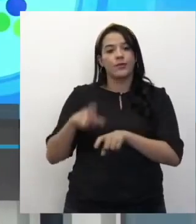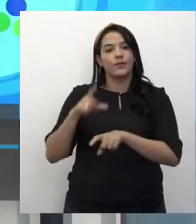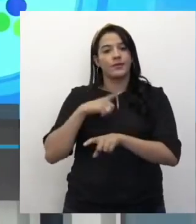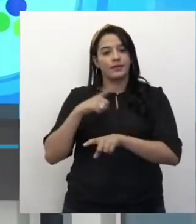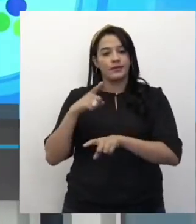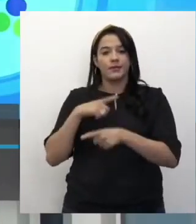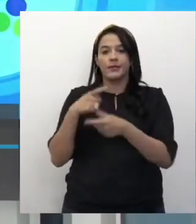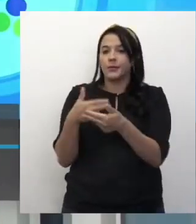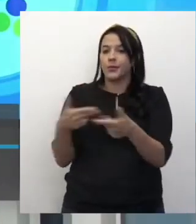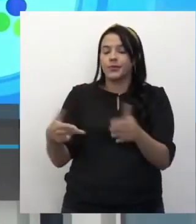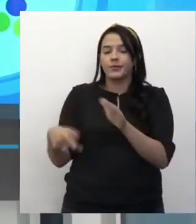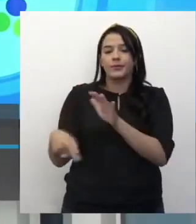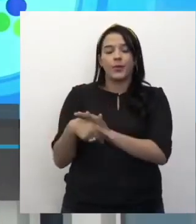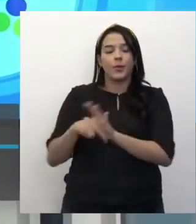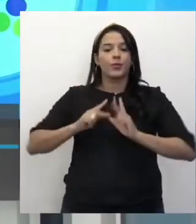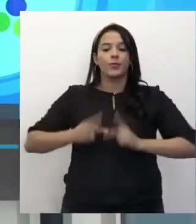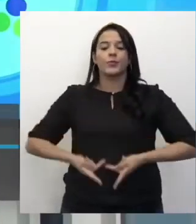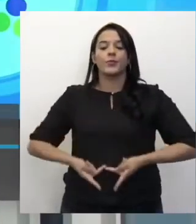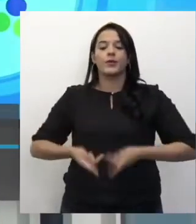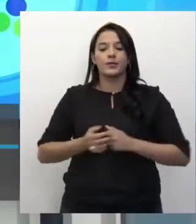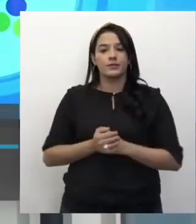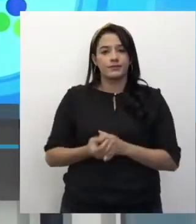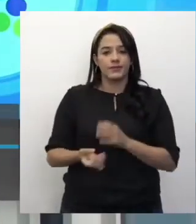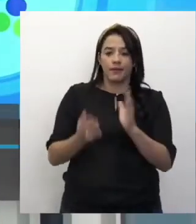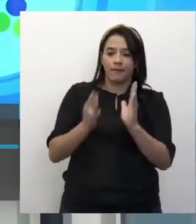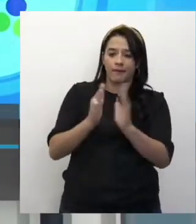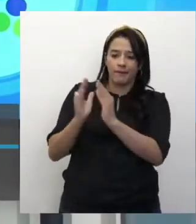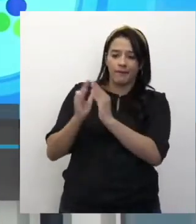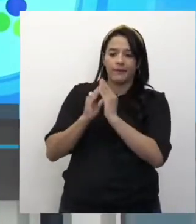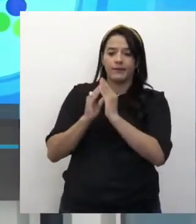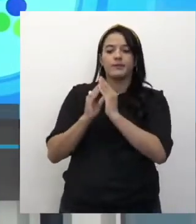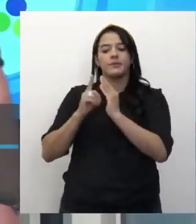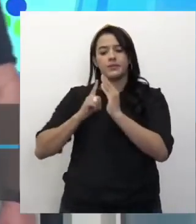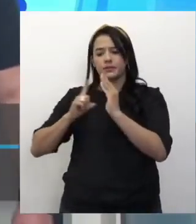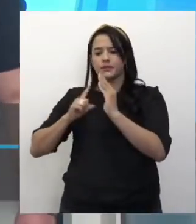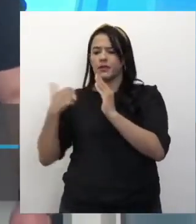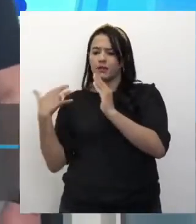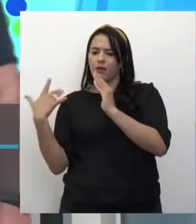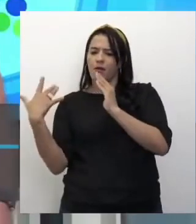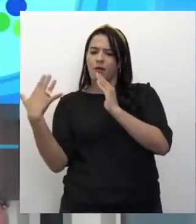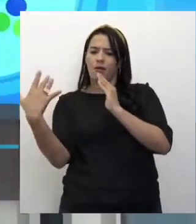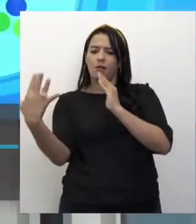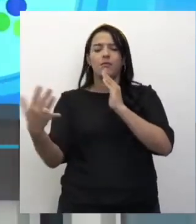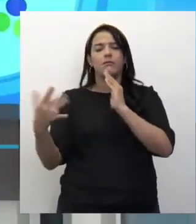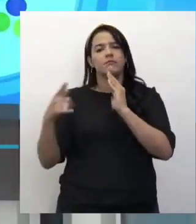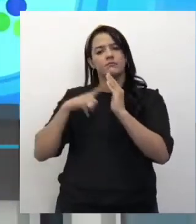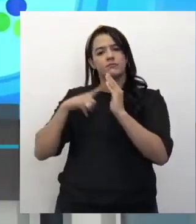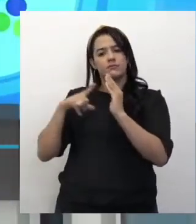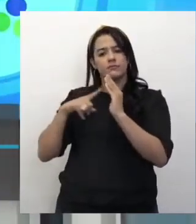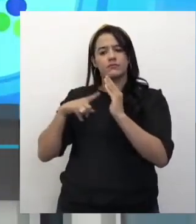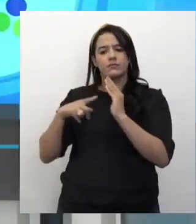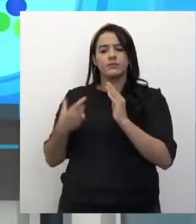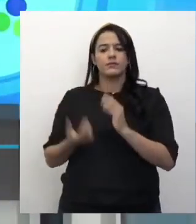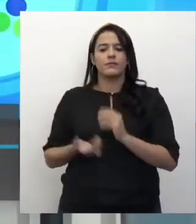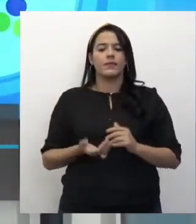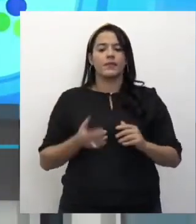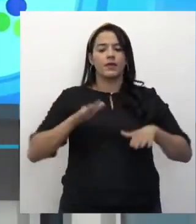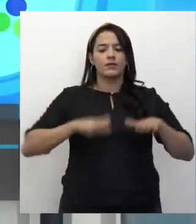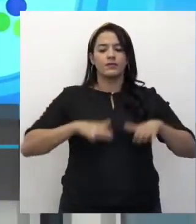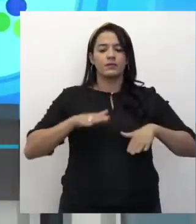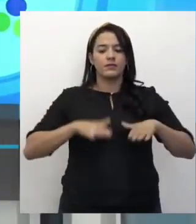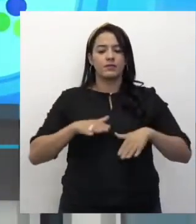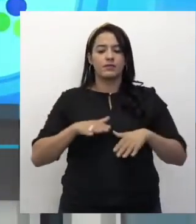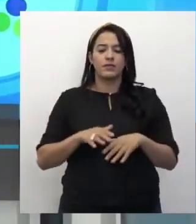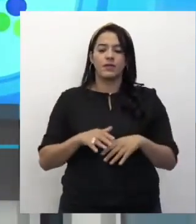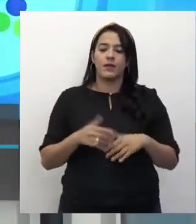né, de uma paisagem, né, transformada pelo ser humano, ela tem elementos naturais. Então depende muito da paisagem que é vista,